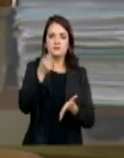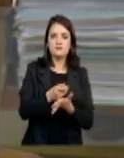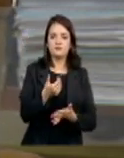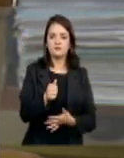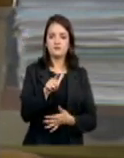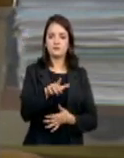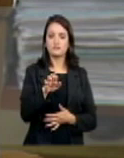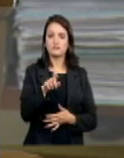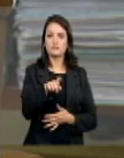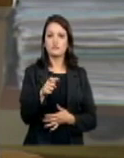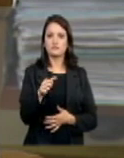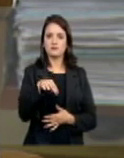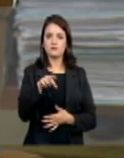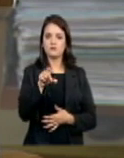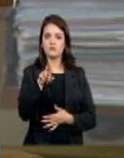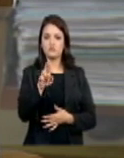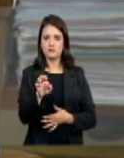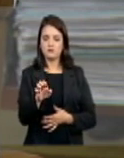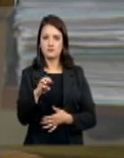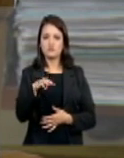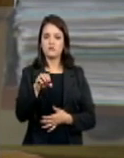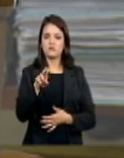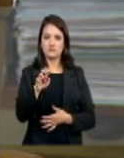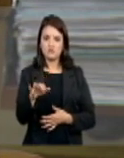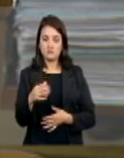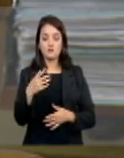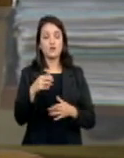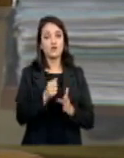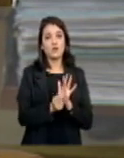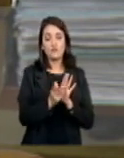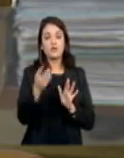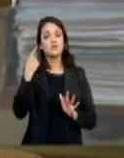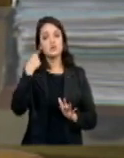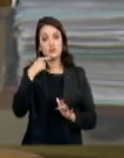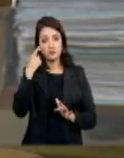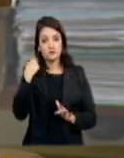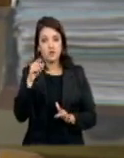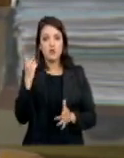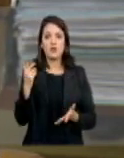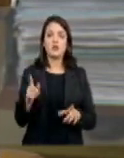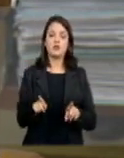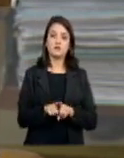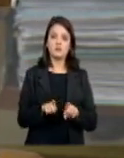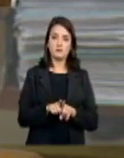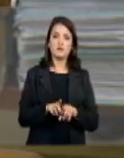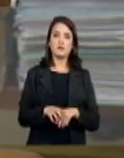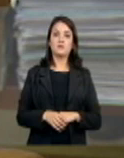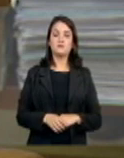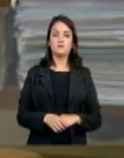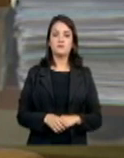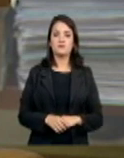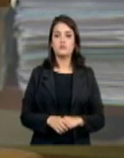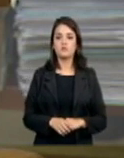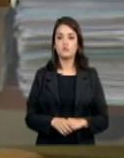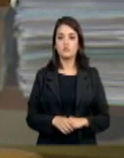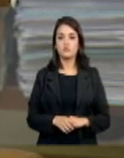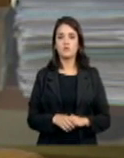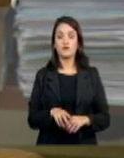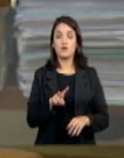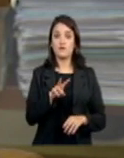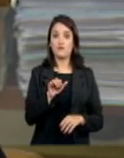rocha os mineiros advogados e pessoas que vêm do governo e membros silva viviane izone da